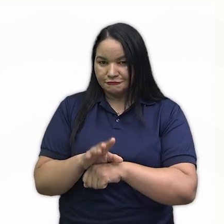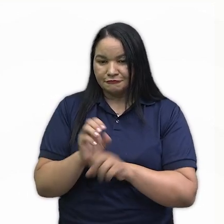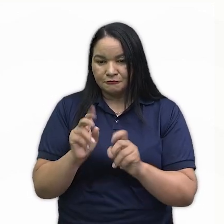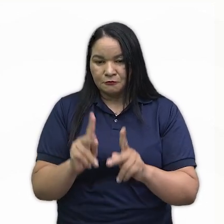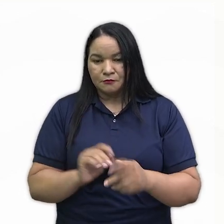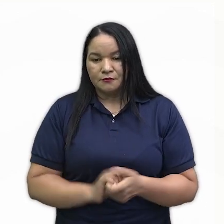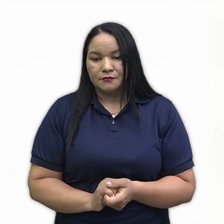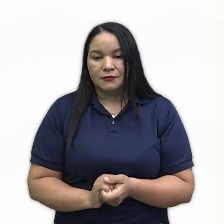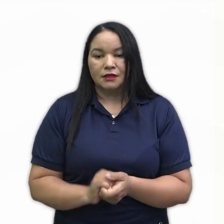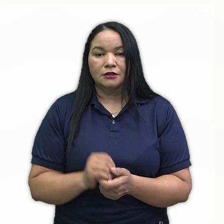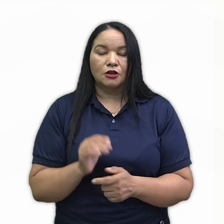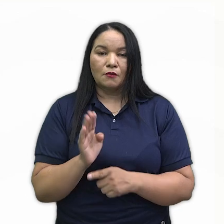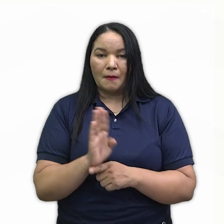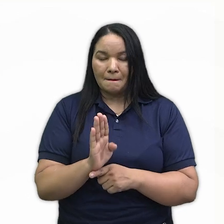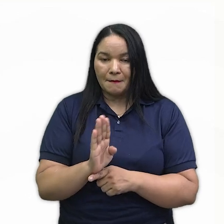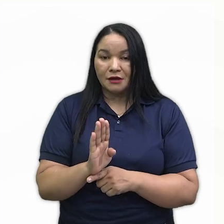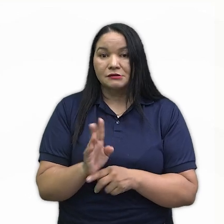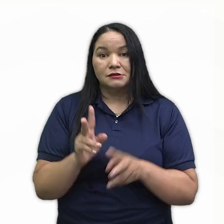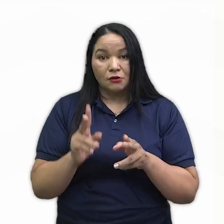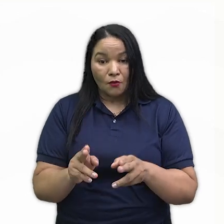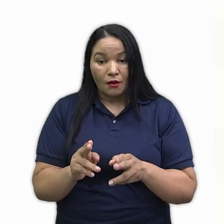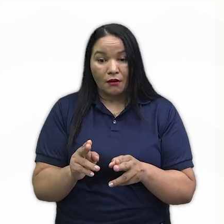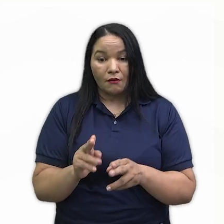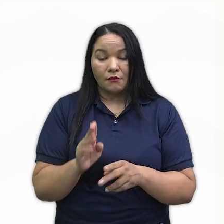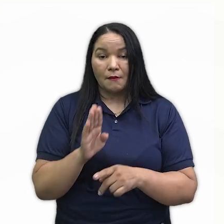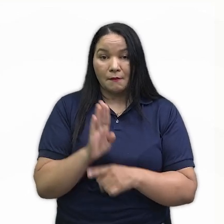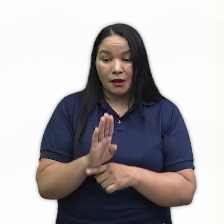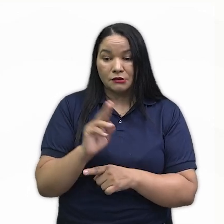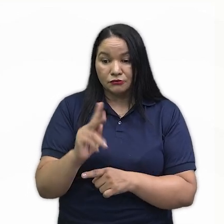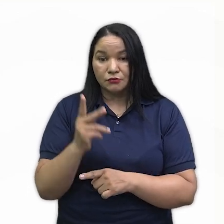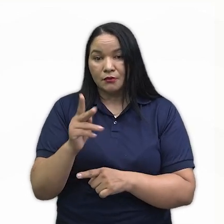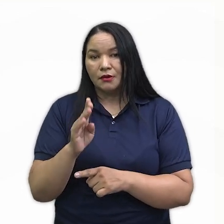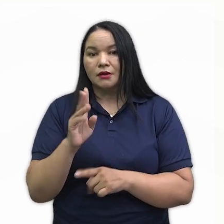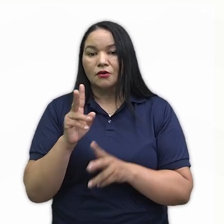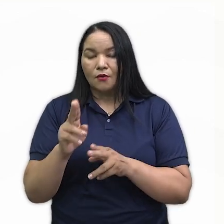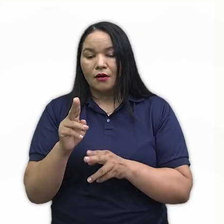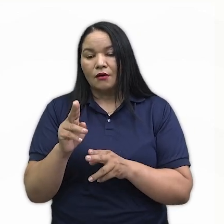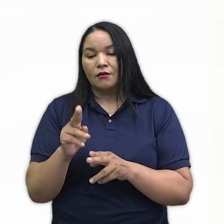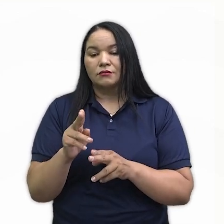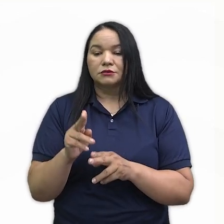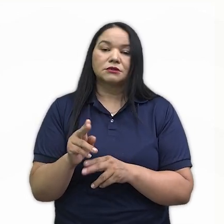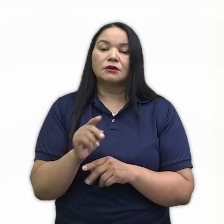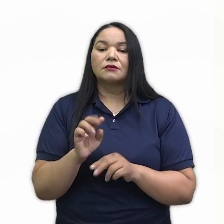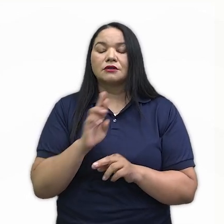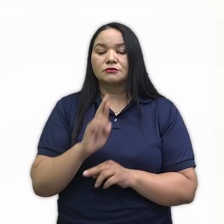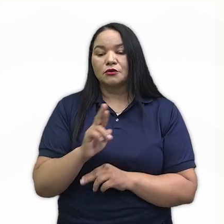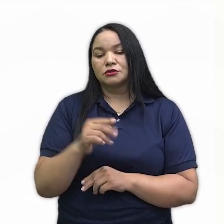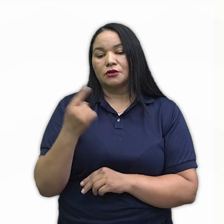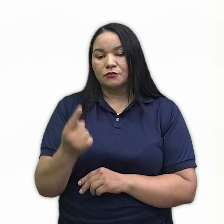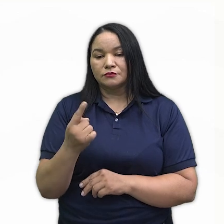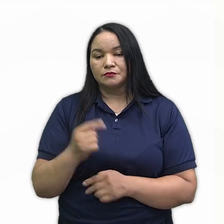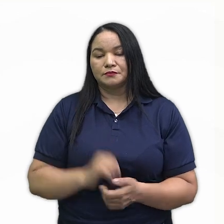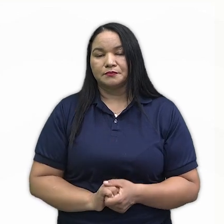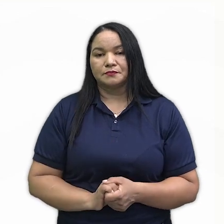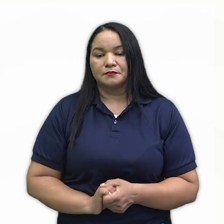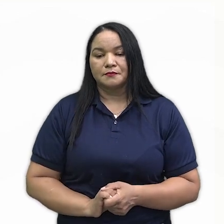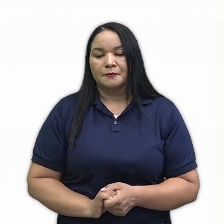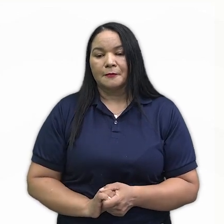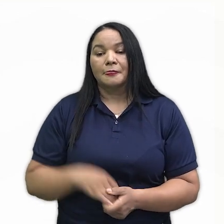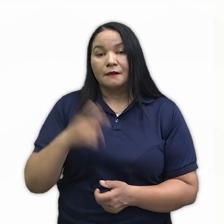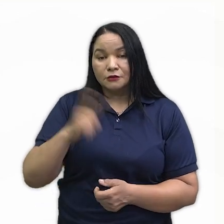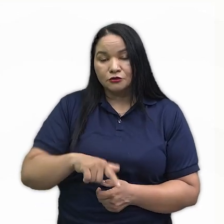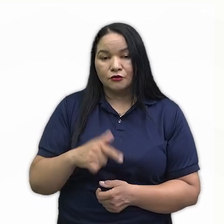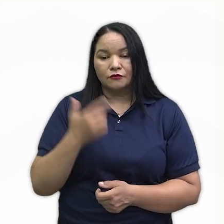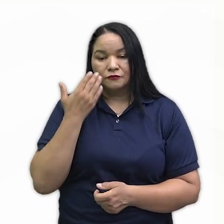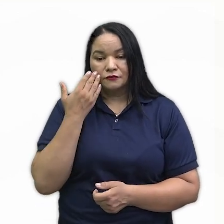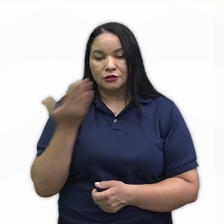base e o logaritmando são iguais? Então, você já sabe que esse resultado aqui é 1. E a demonstração eu acabei de fazer para vocês lá em cima, mas vamos fazer